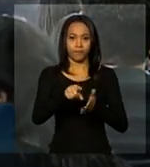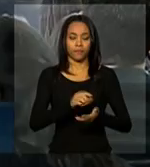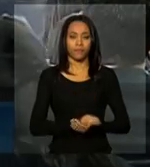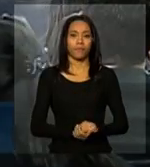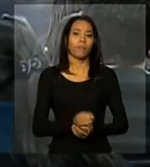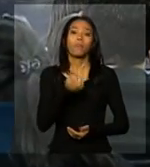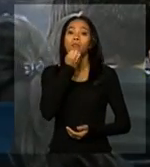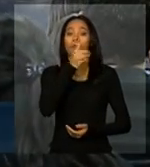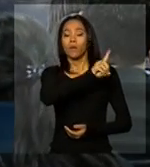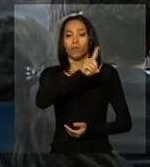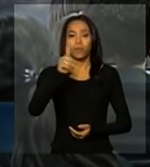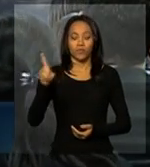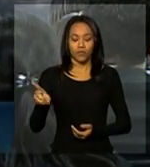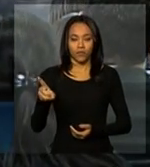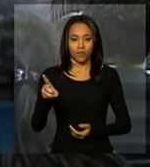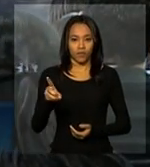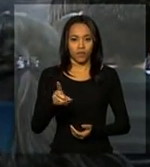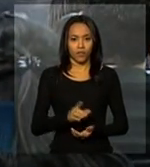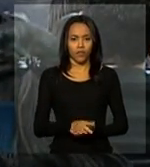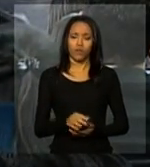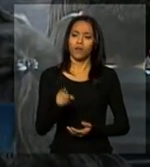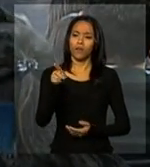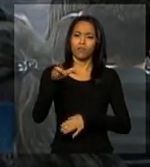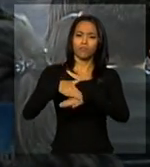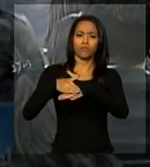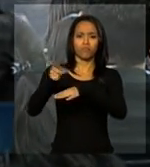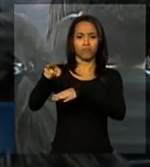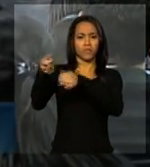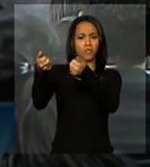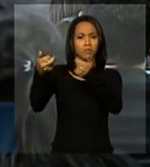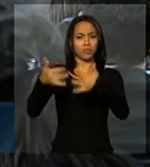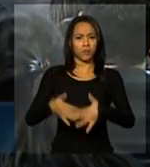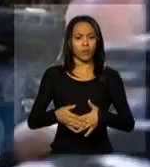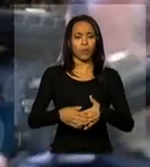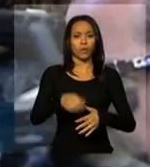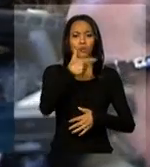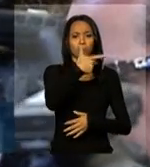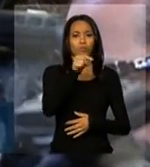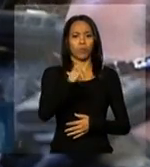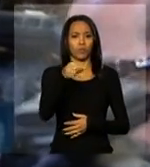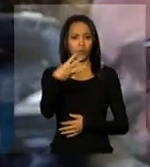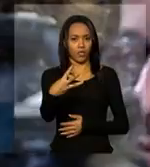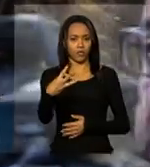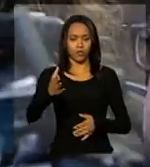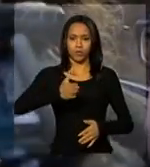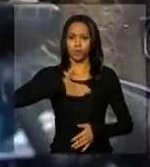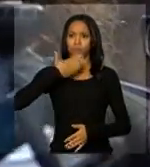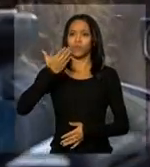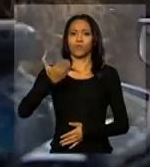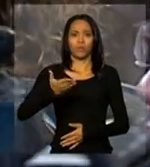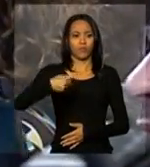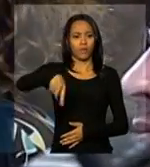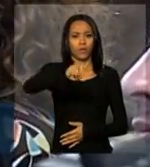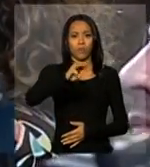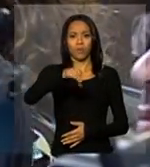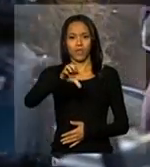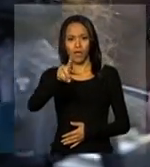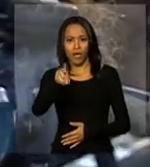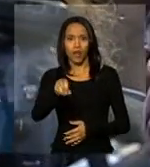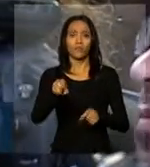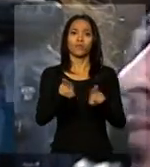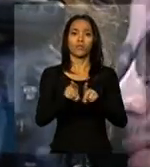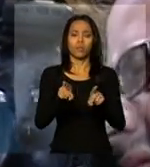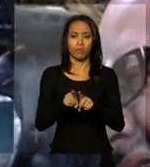Bom dia, ministro. O senhor falou que esse número de 2,3 surpreendeu o mercado, surpreendeu até a própria